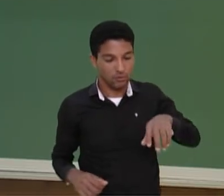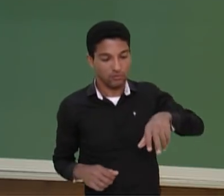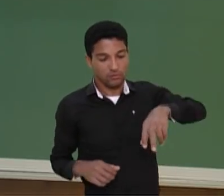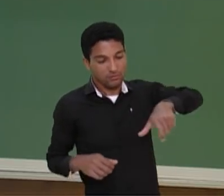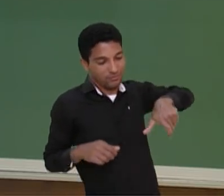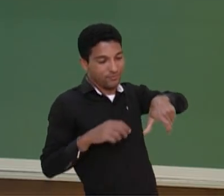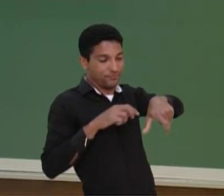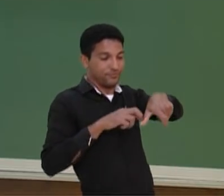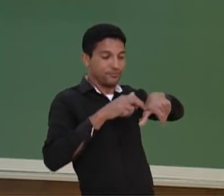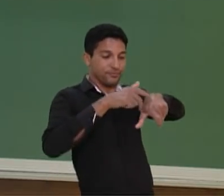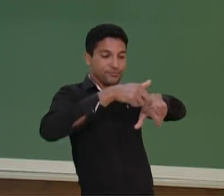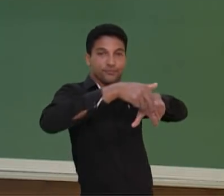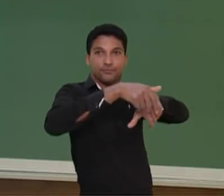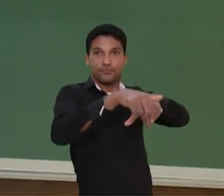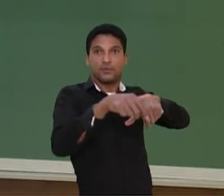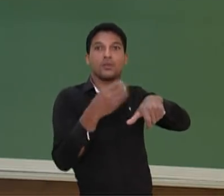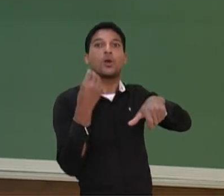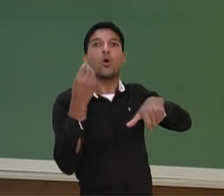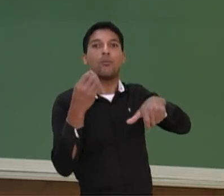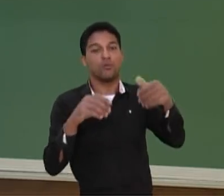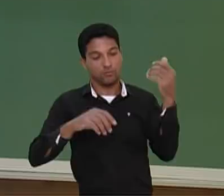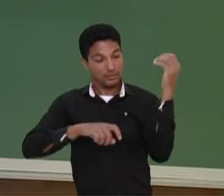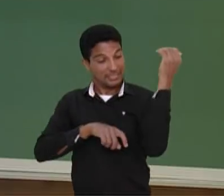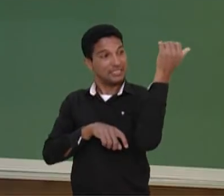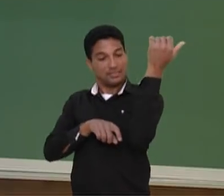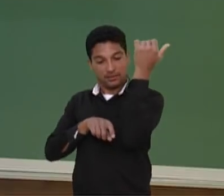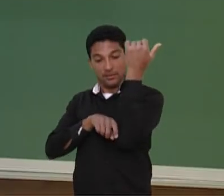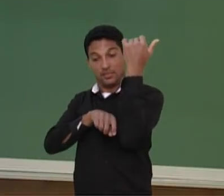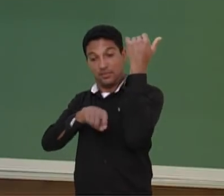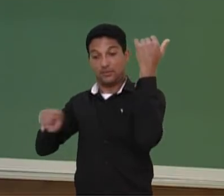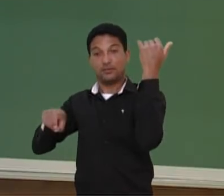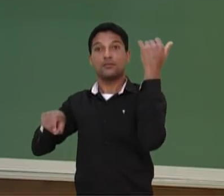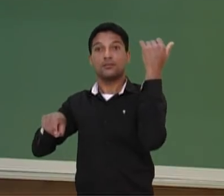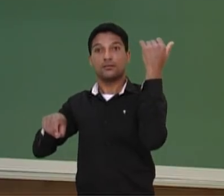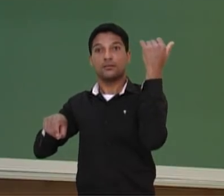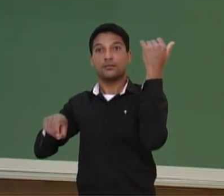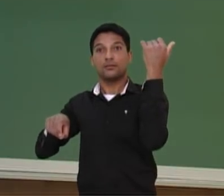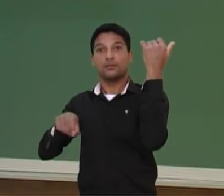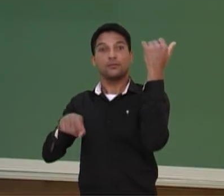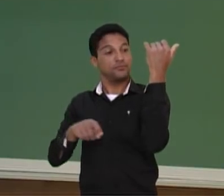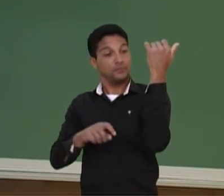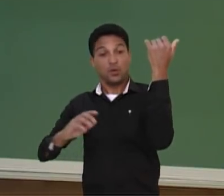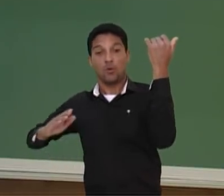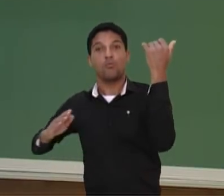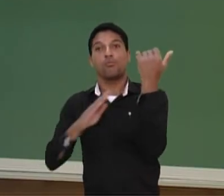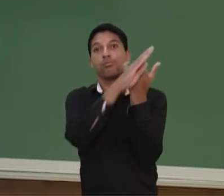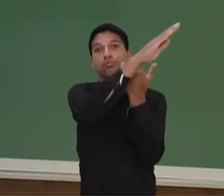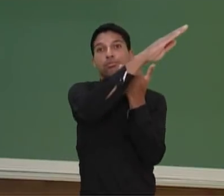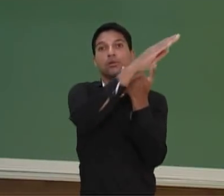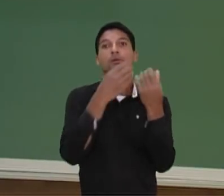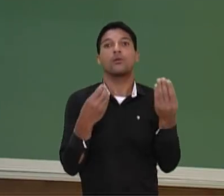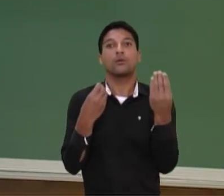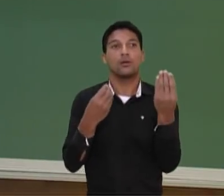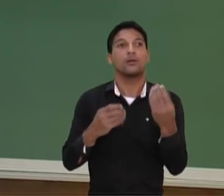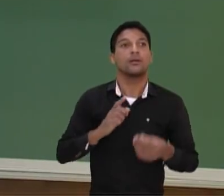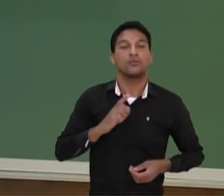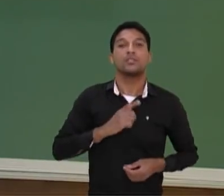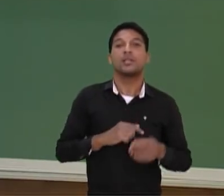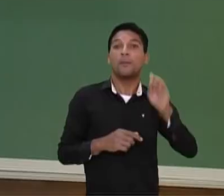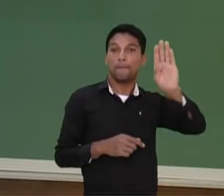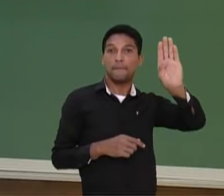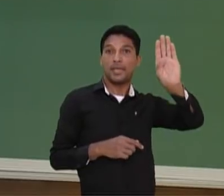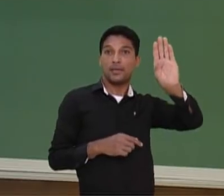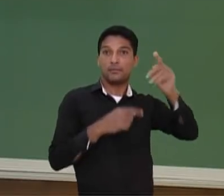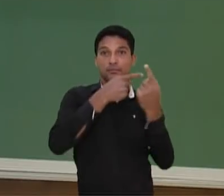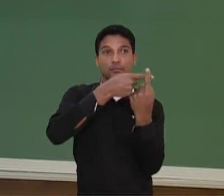que aconteceria essa interseção com o eixo y. Então, vejamos lá. Ó. Aqui eu tenho o meu B positivo, então eu tenho